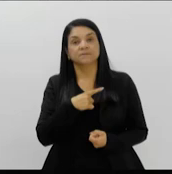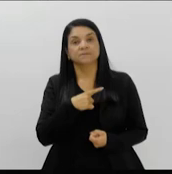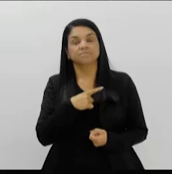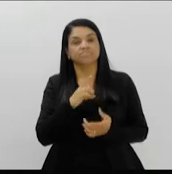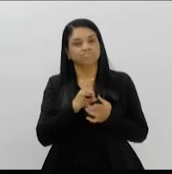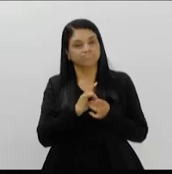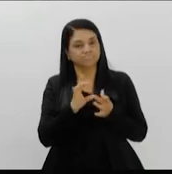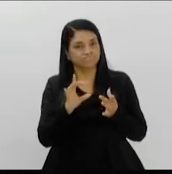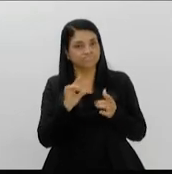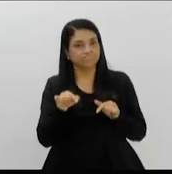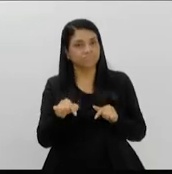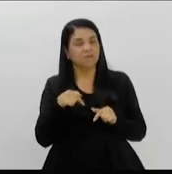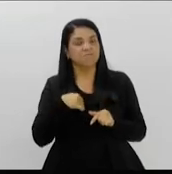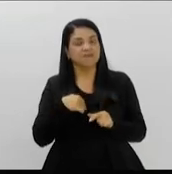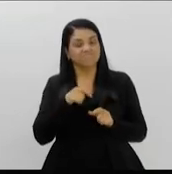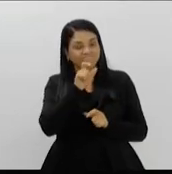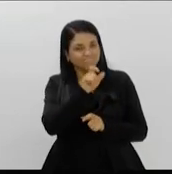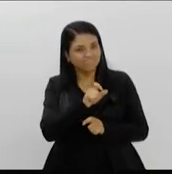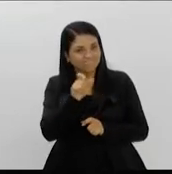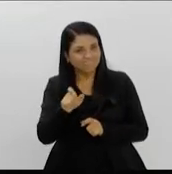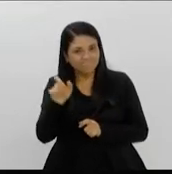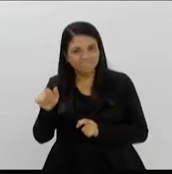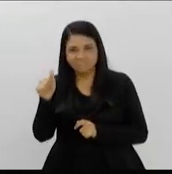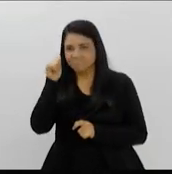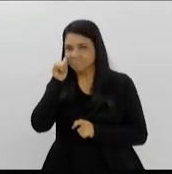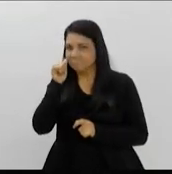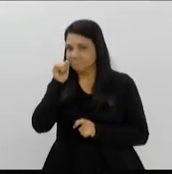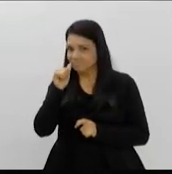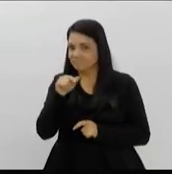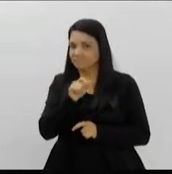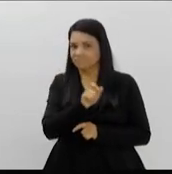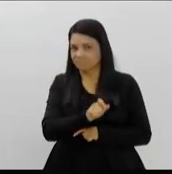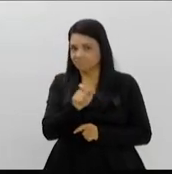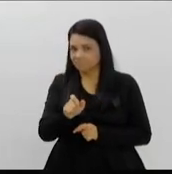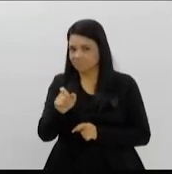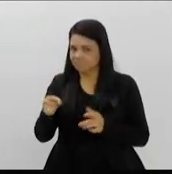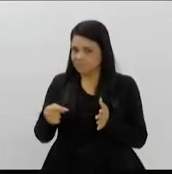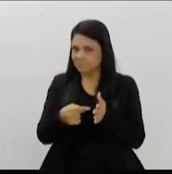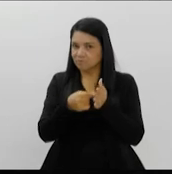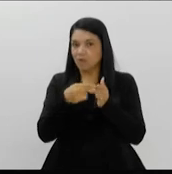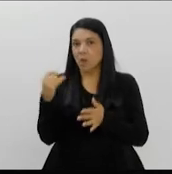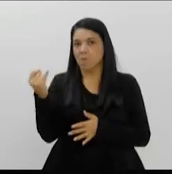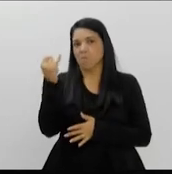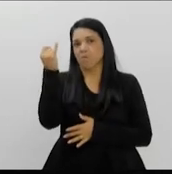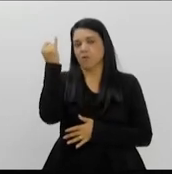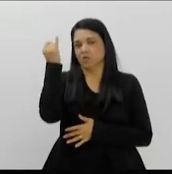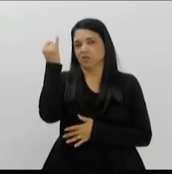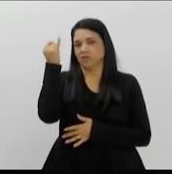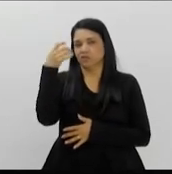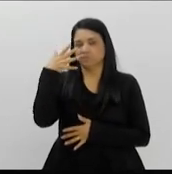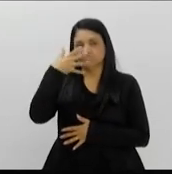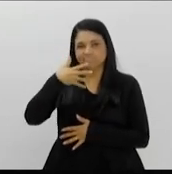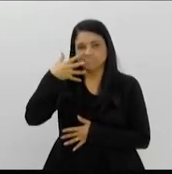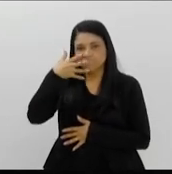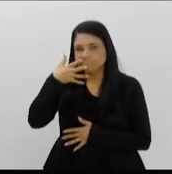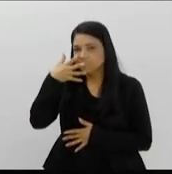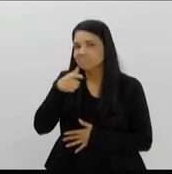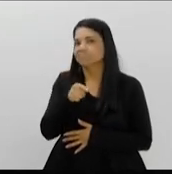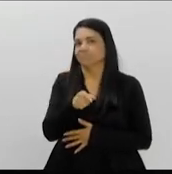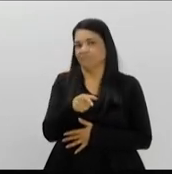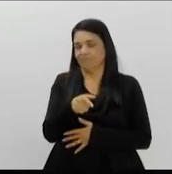neste caso, é muito importante a gente credibilizar a fala dessas